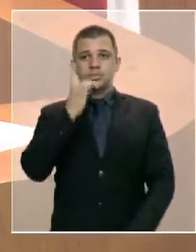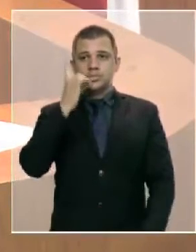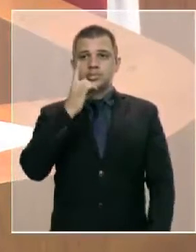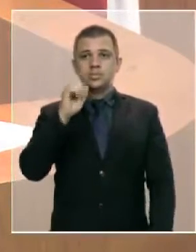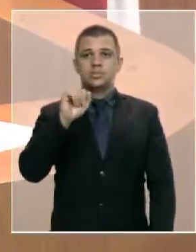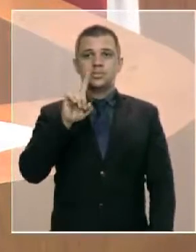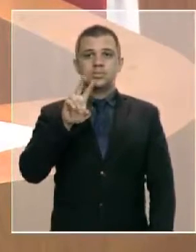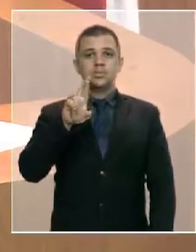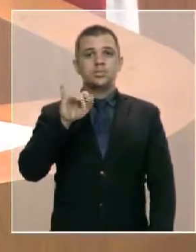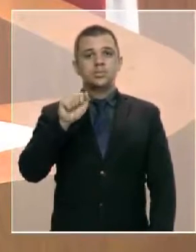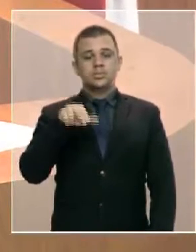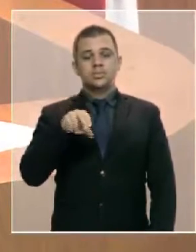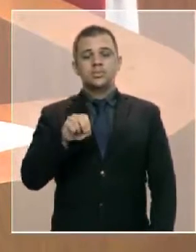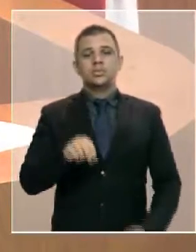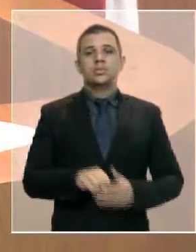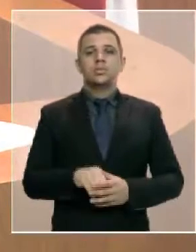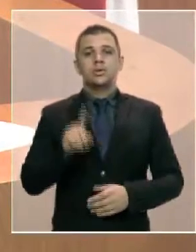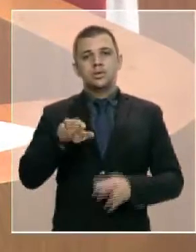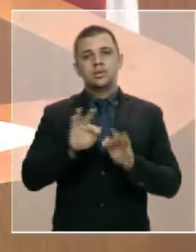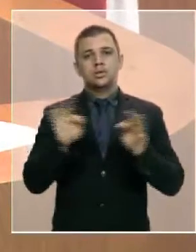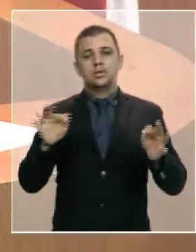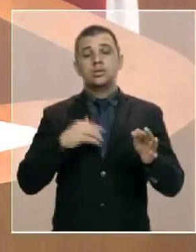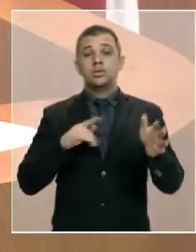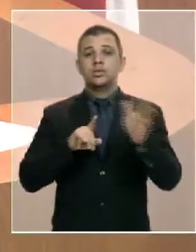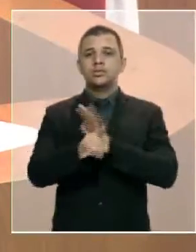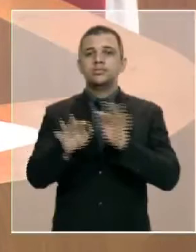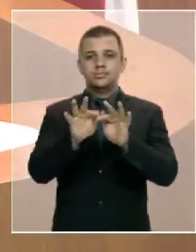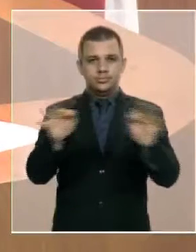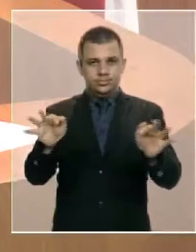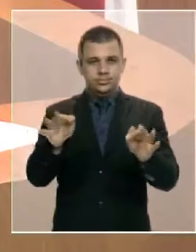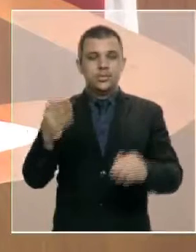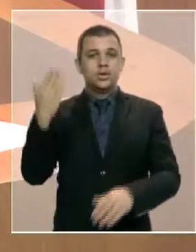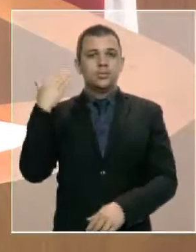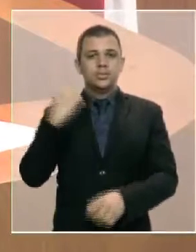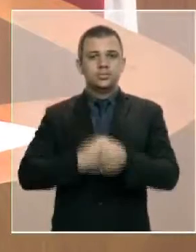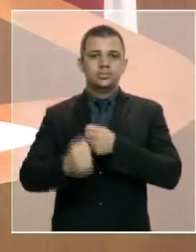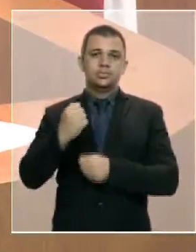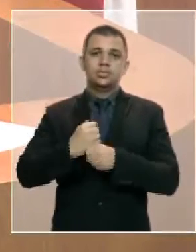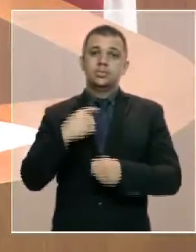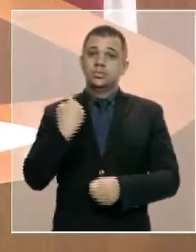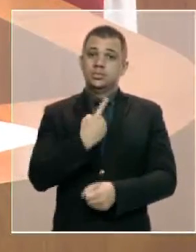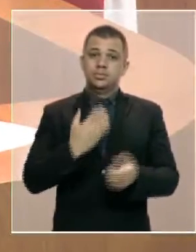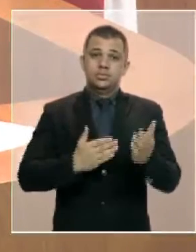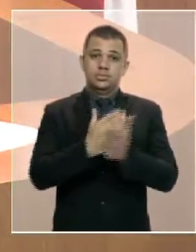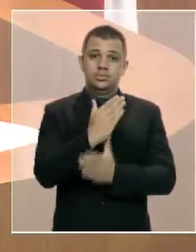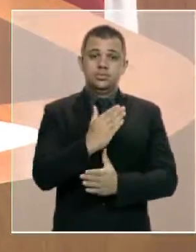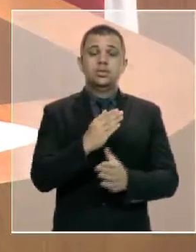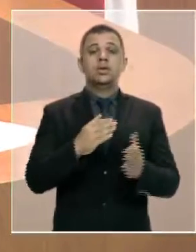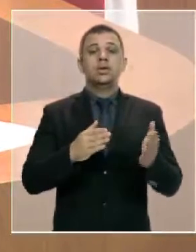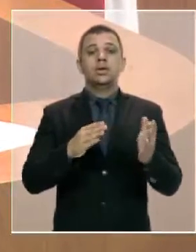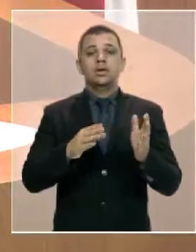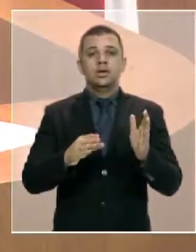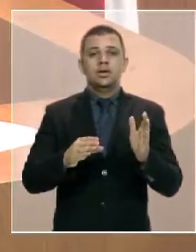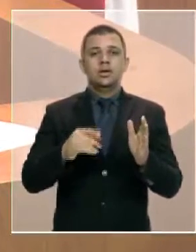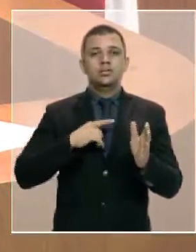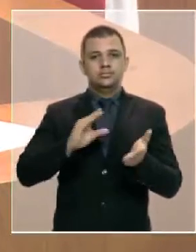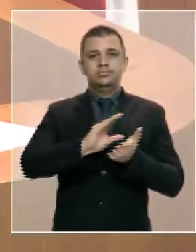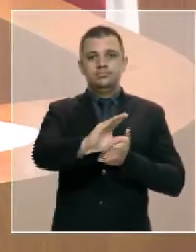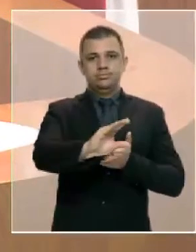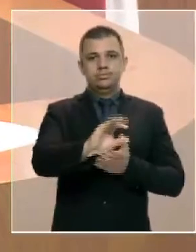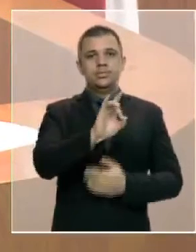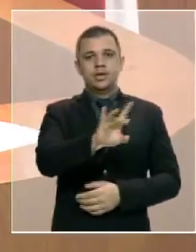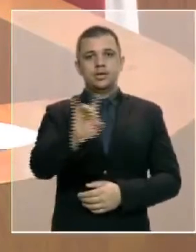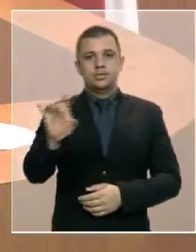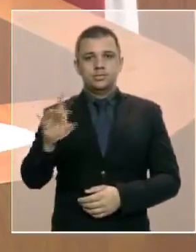Nós aprovamos, no ano passado, as emendas parlamentares dos 42 deputados que estavam presentes aqui